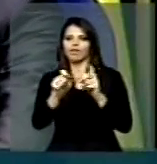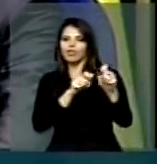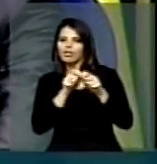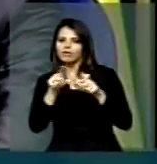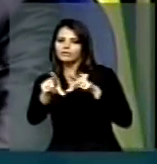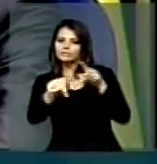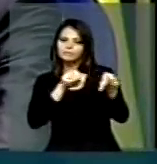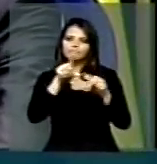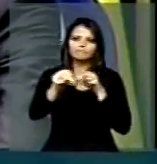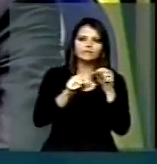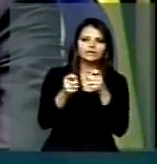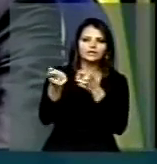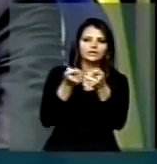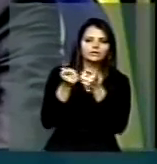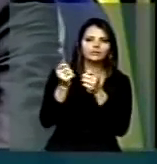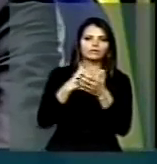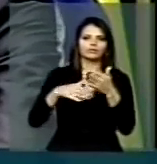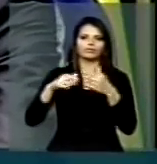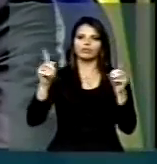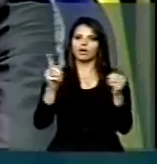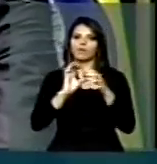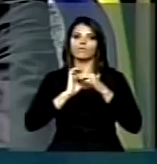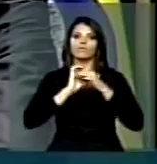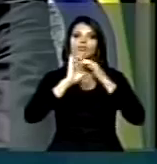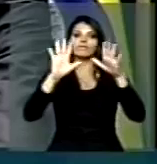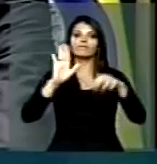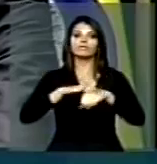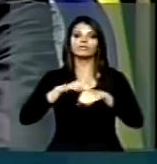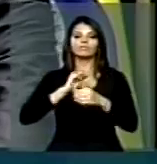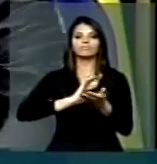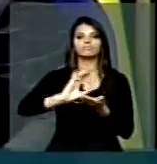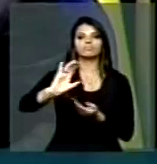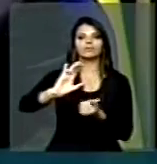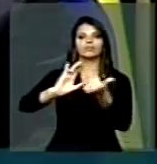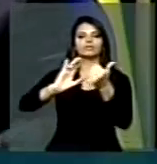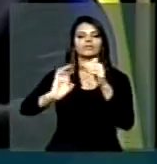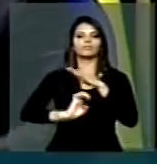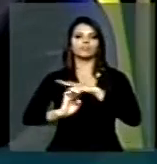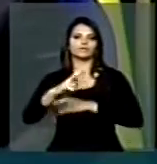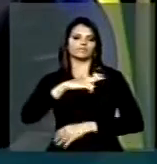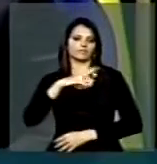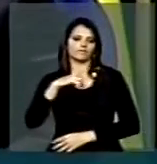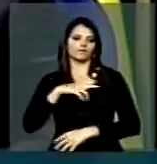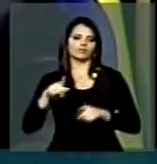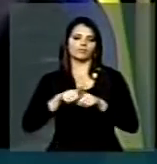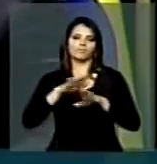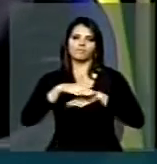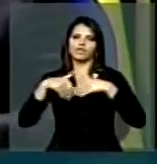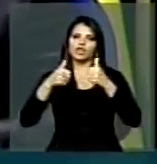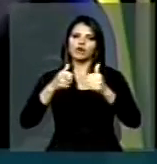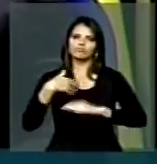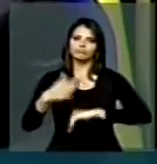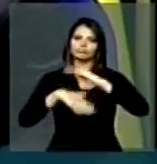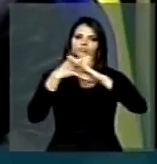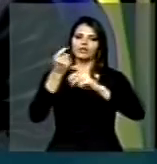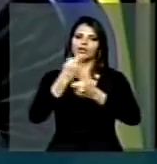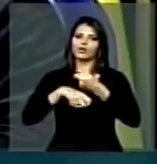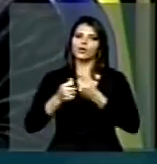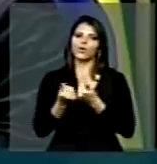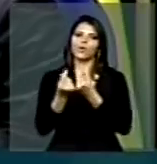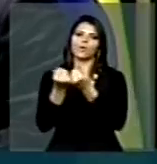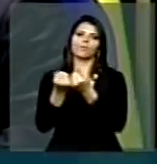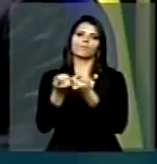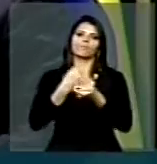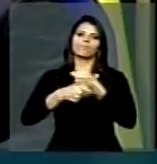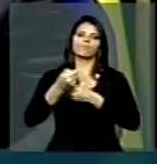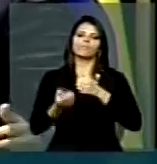abra espaço para a atuação da livre iniciativa e do investimento privado e promova o melhor funcionamento de uma economia de